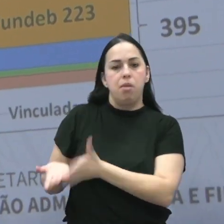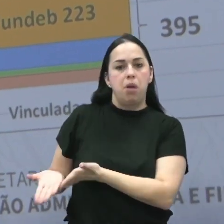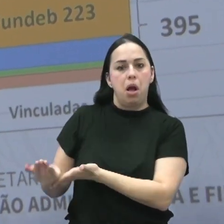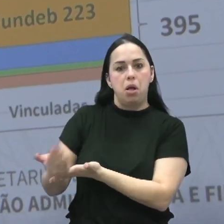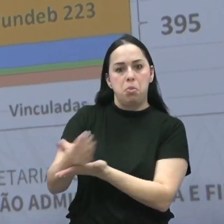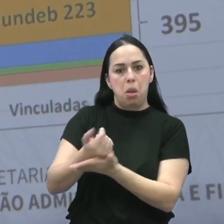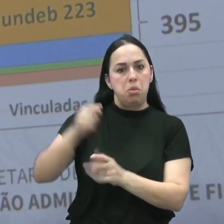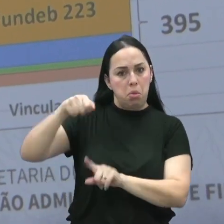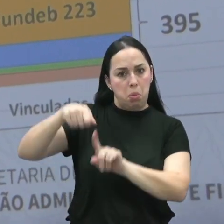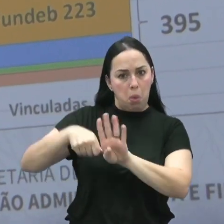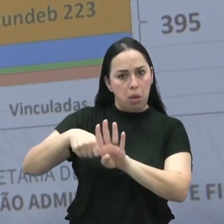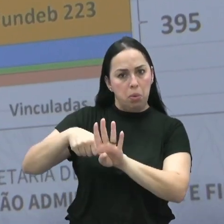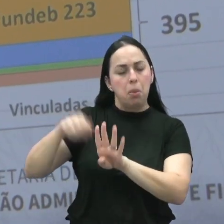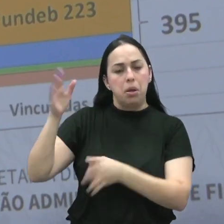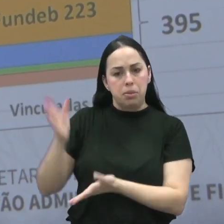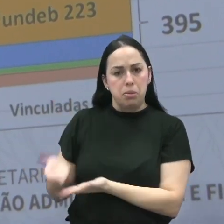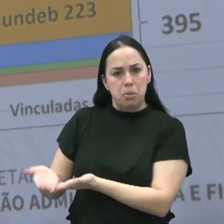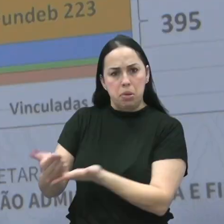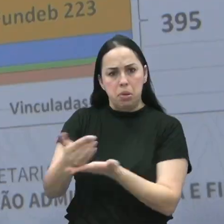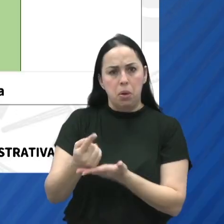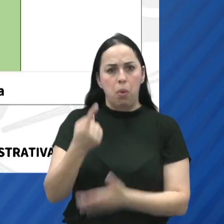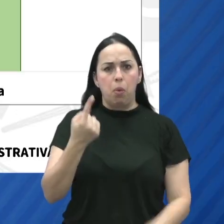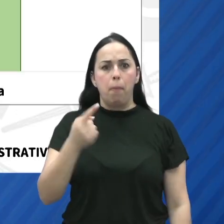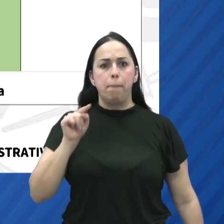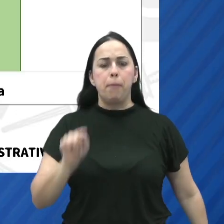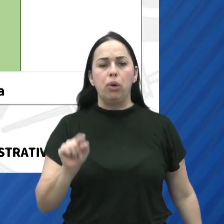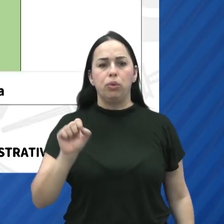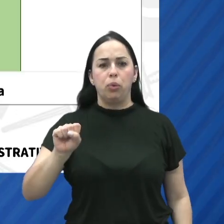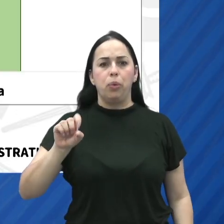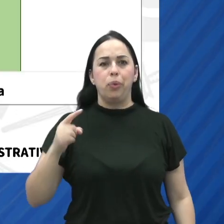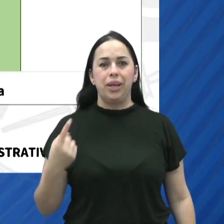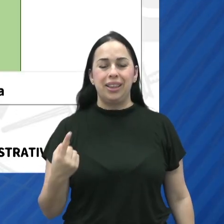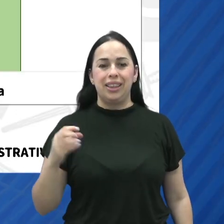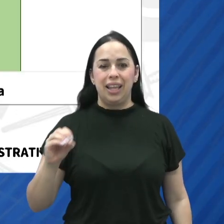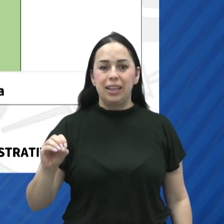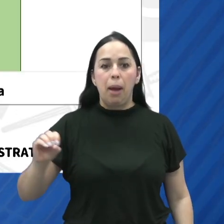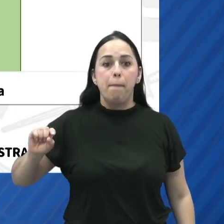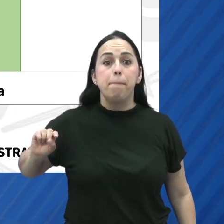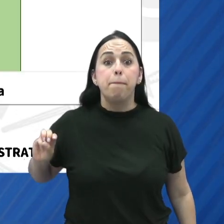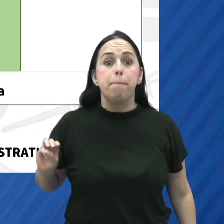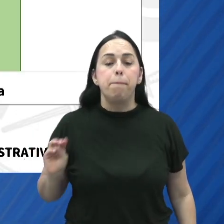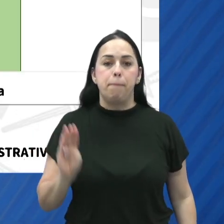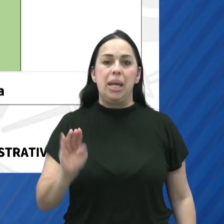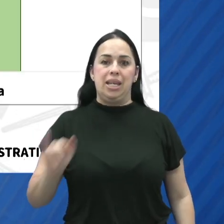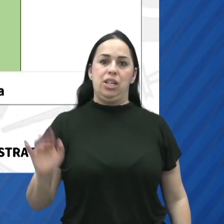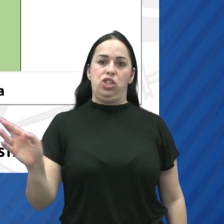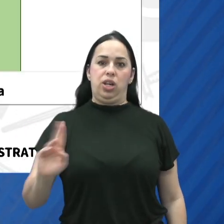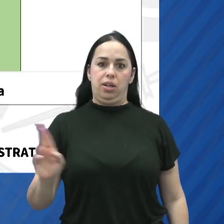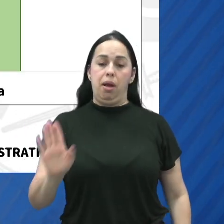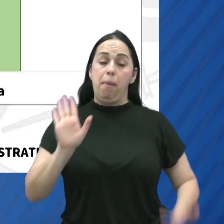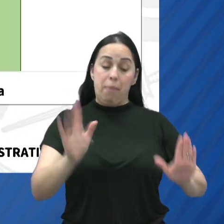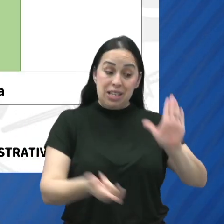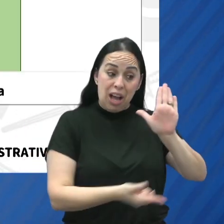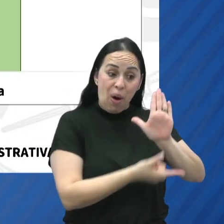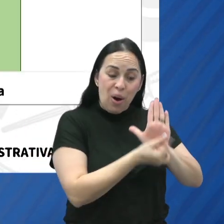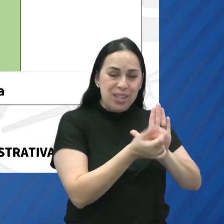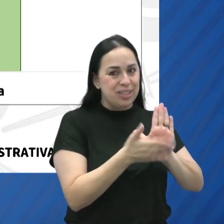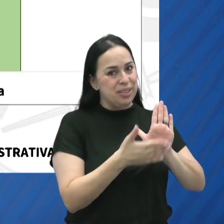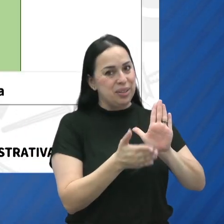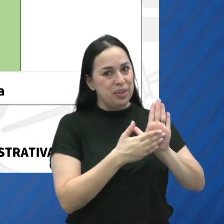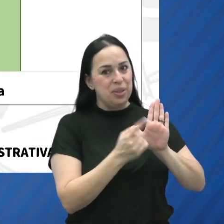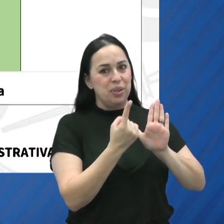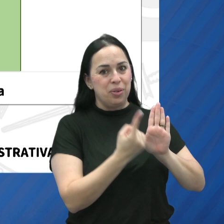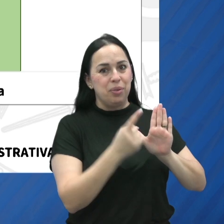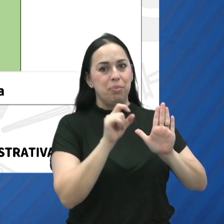arrecadada nos primeiros 4 meses do ano foi de 1,80 bilhão de reais, sendo que o orçado para o